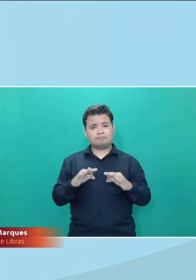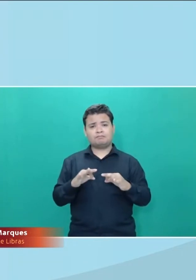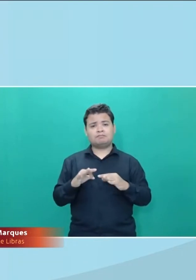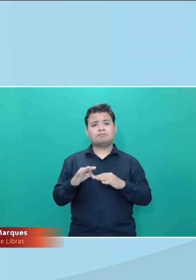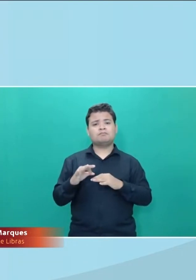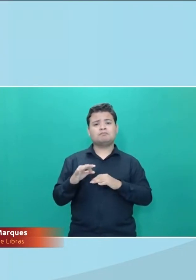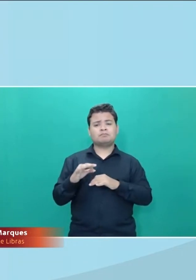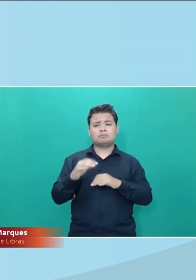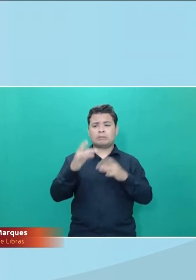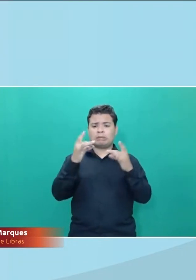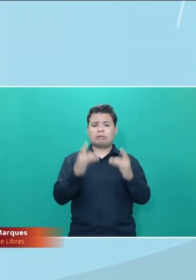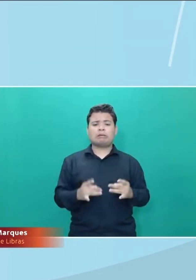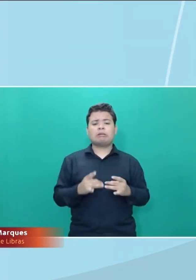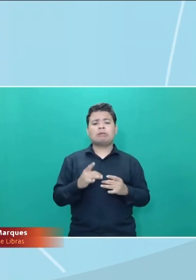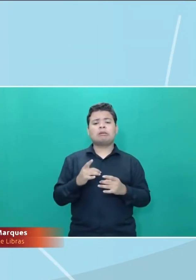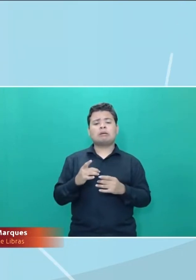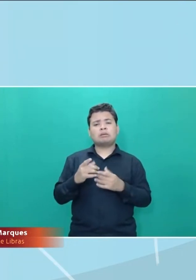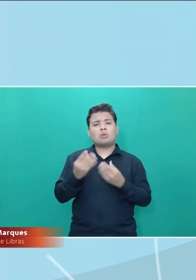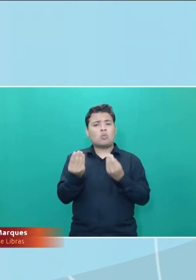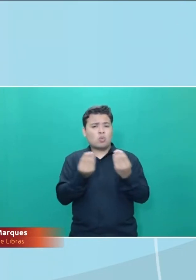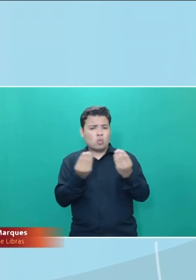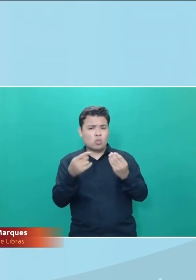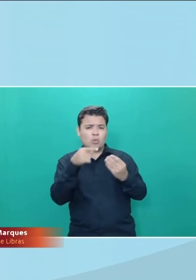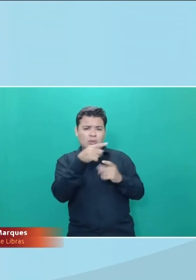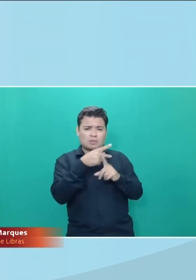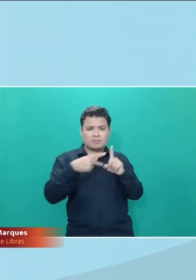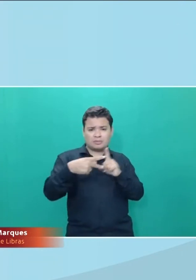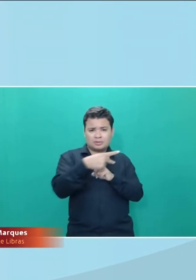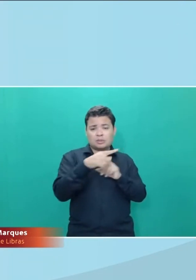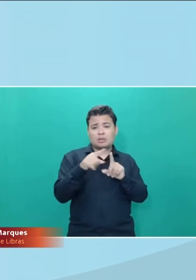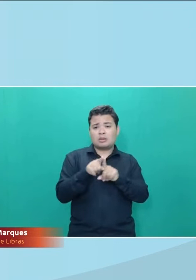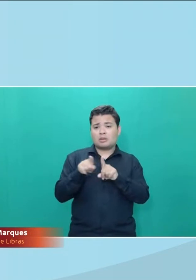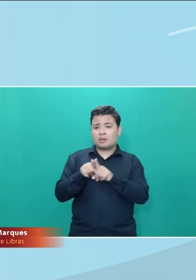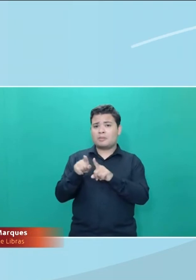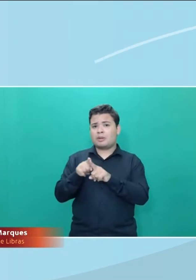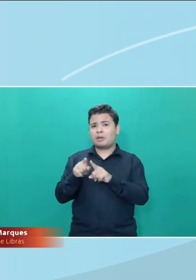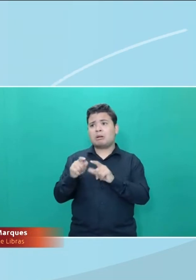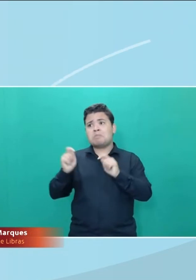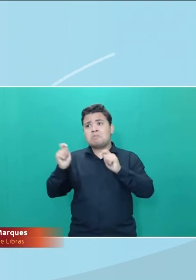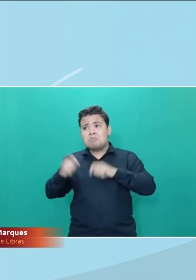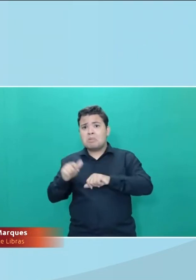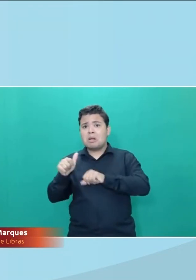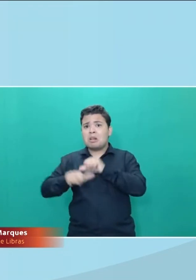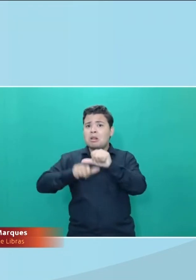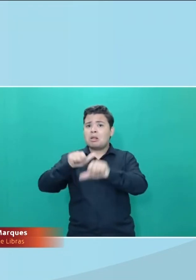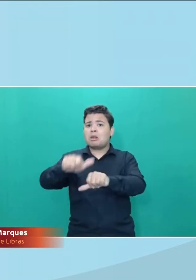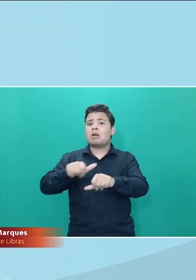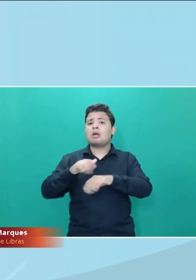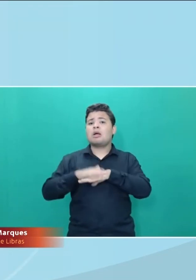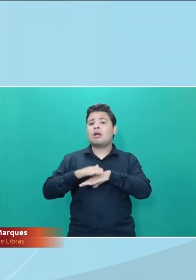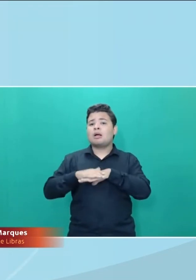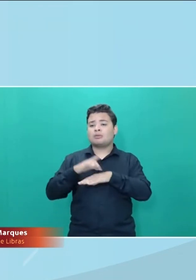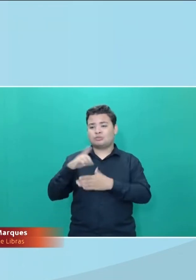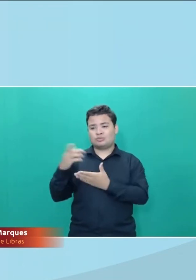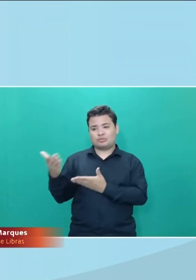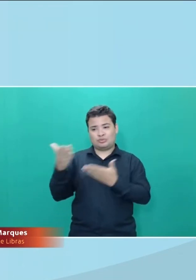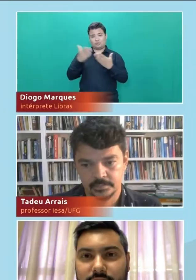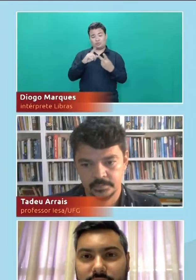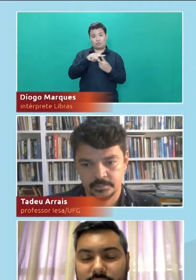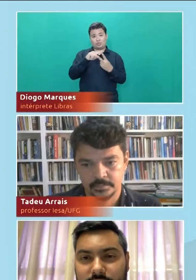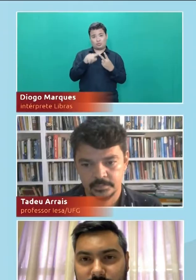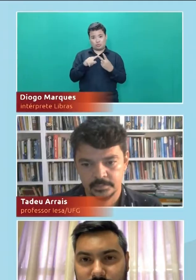esse sistema e sobre o que essas possíveis mudanças poderiam causar nele são os nossos dois convidados de